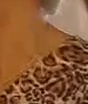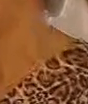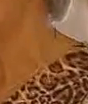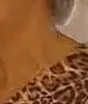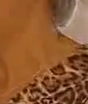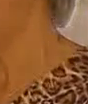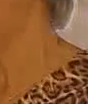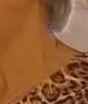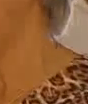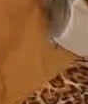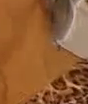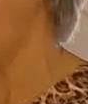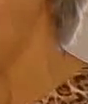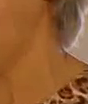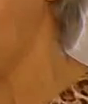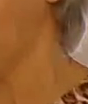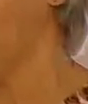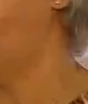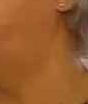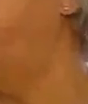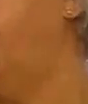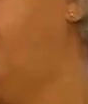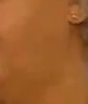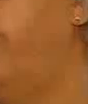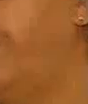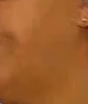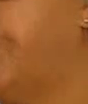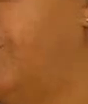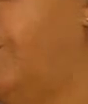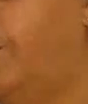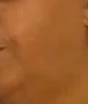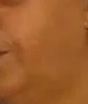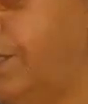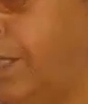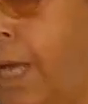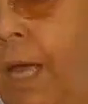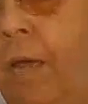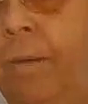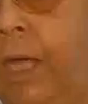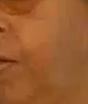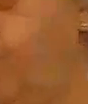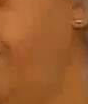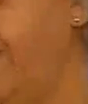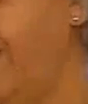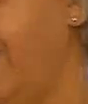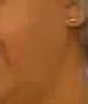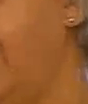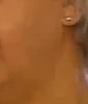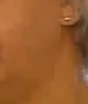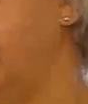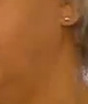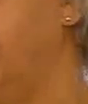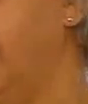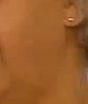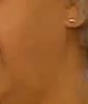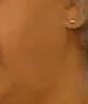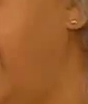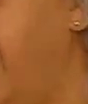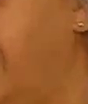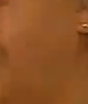cestar ele é o Professor V